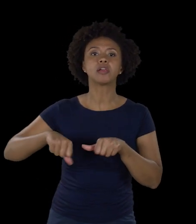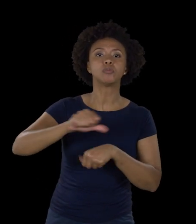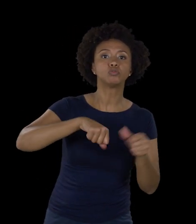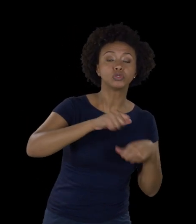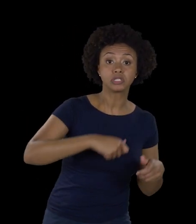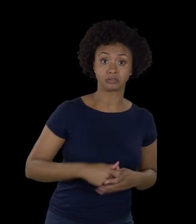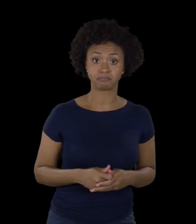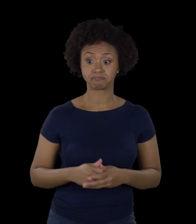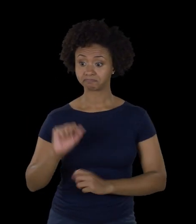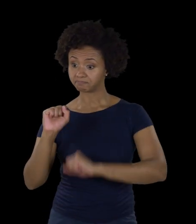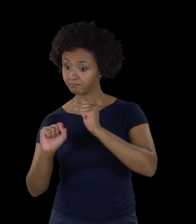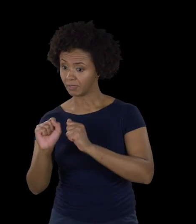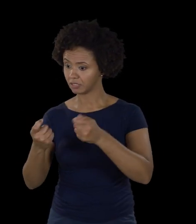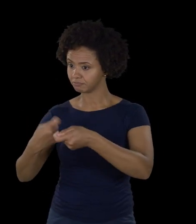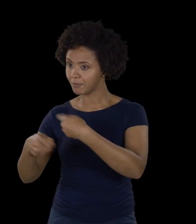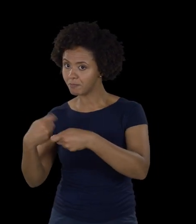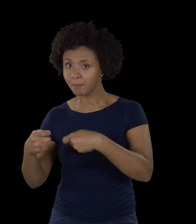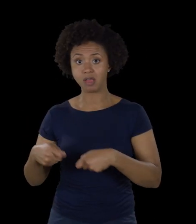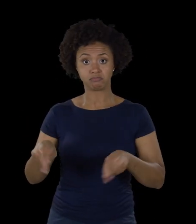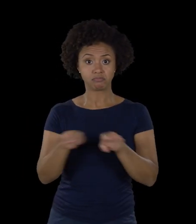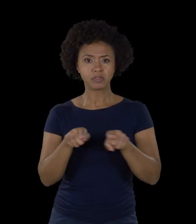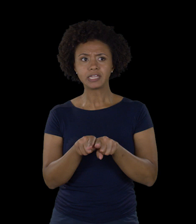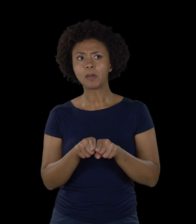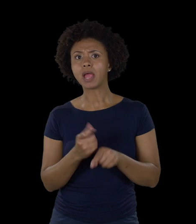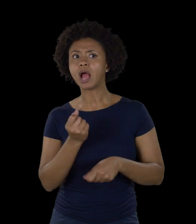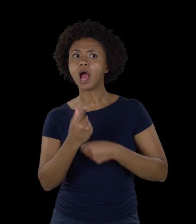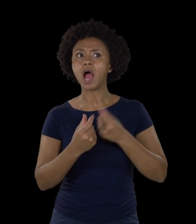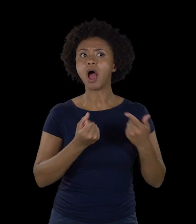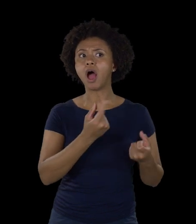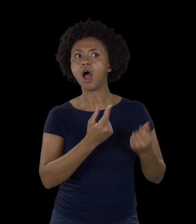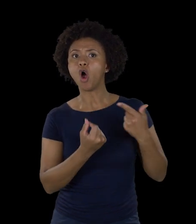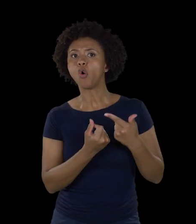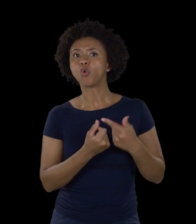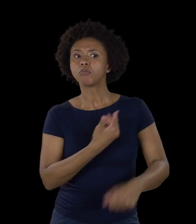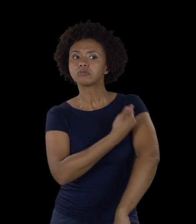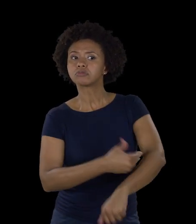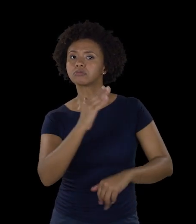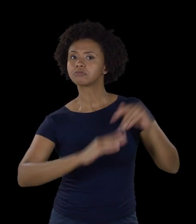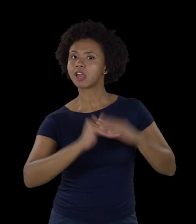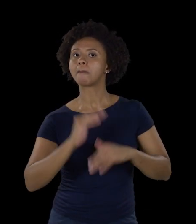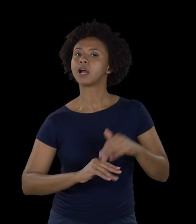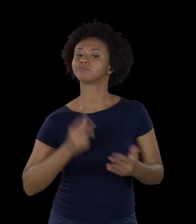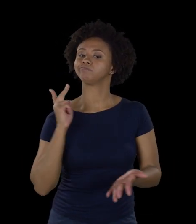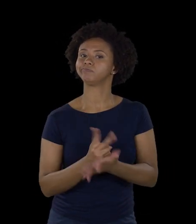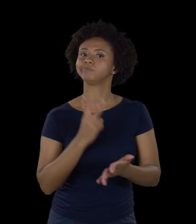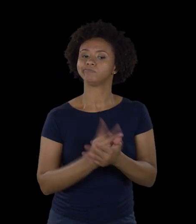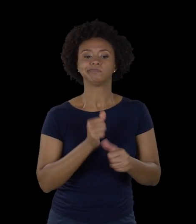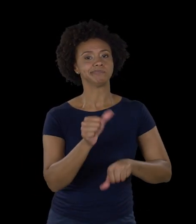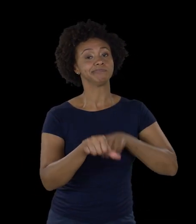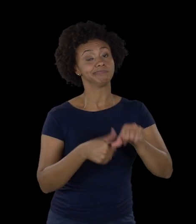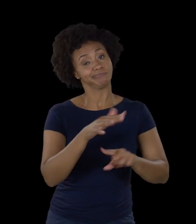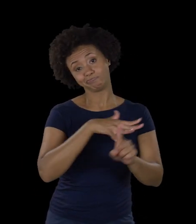em mudanças, padrões comportamentais estão sempre em mudança. A sociedade está mudando.